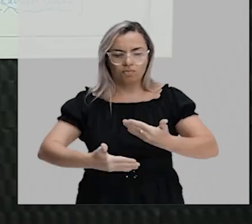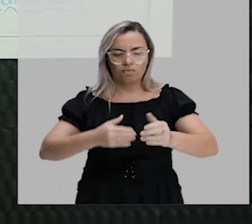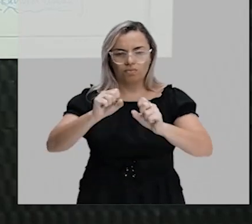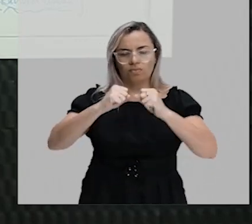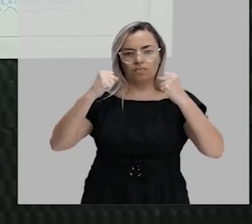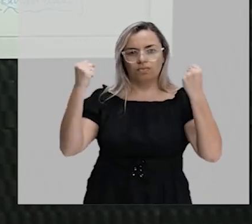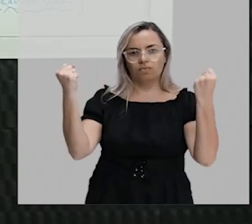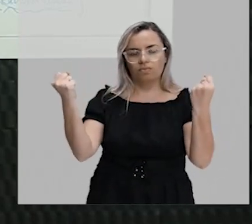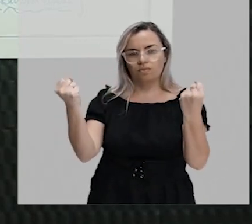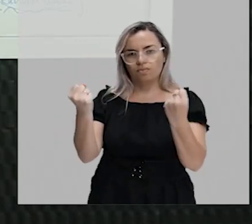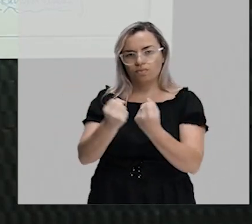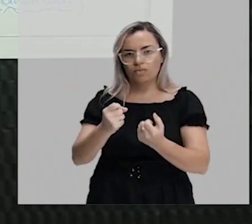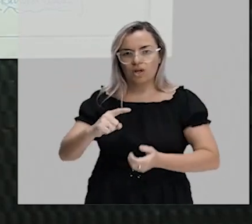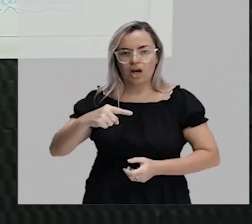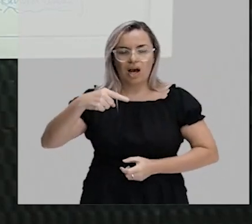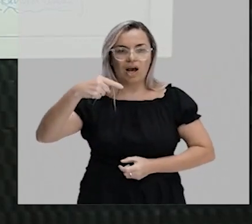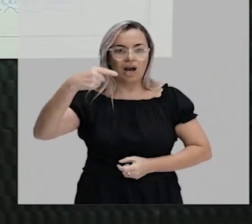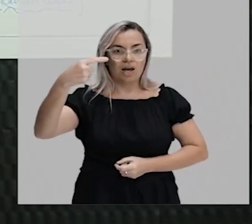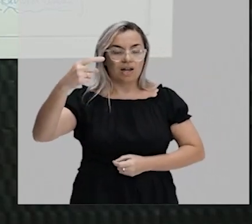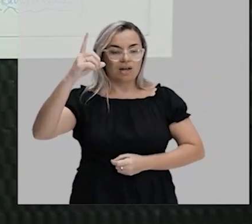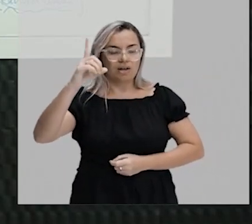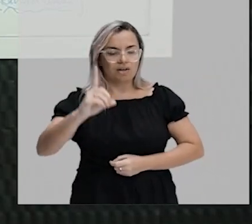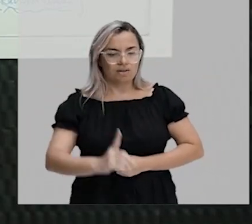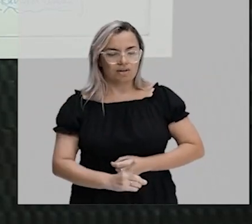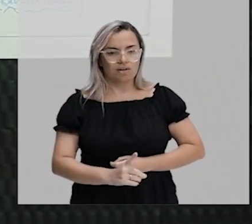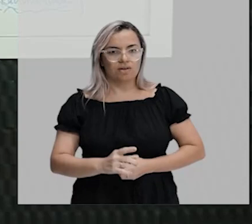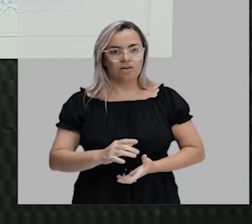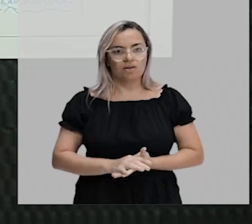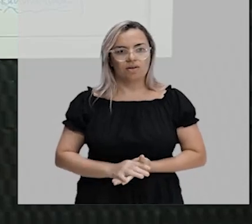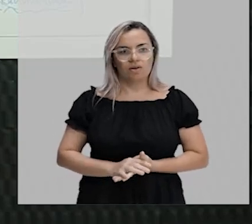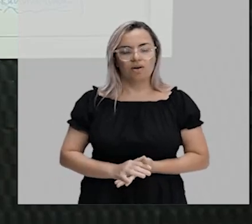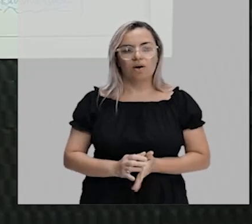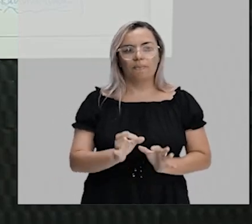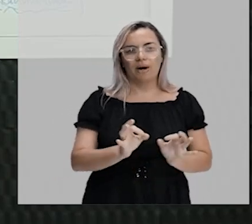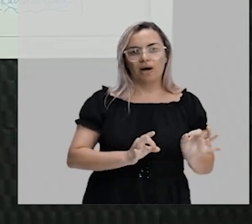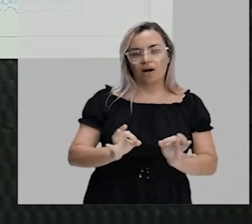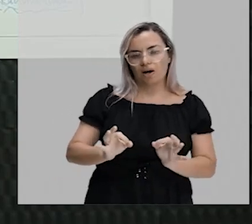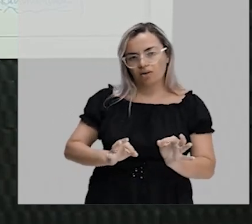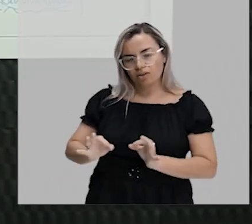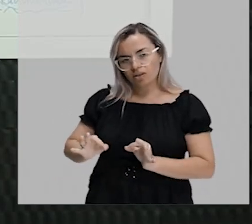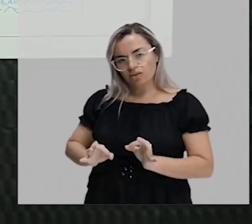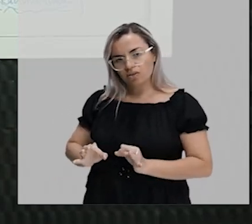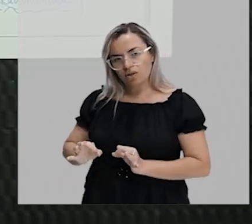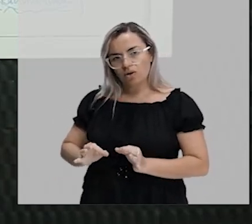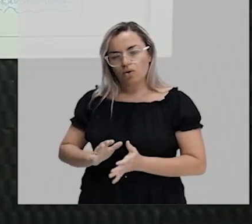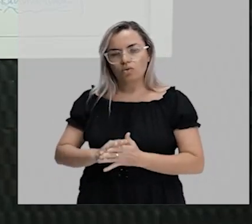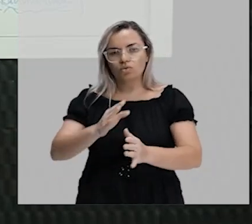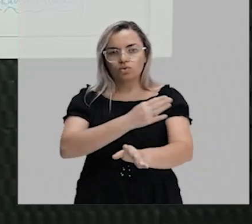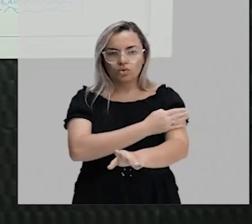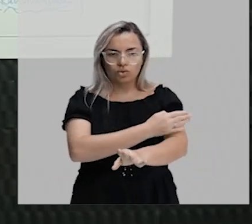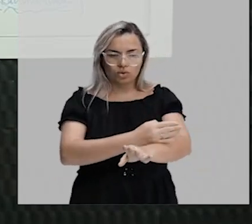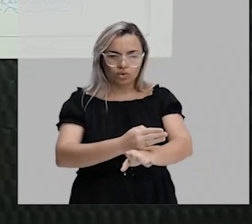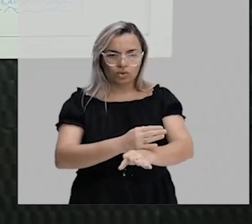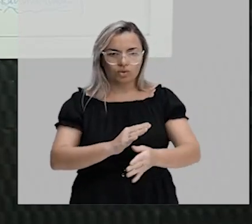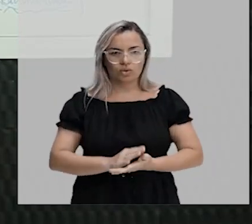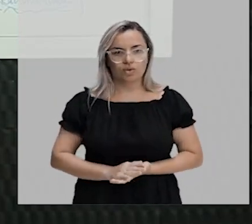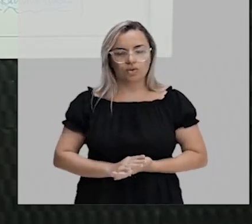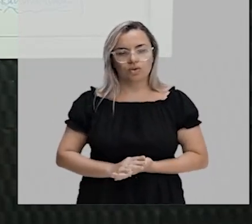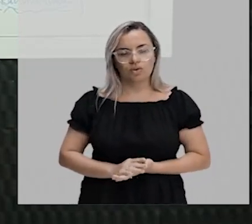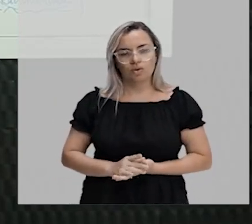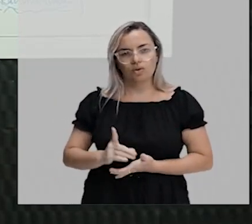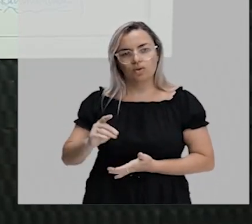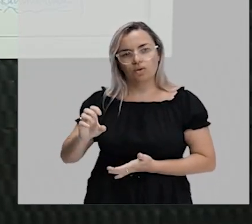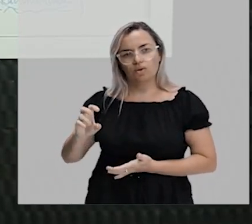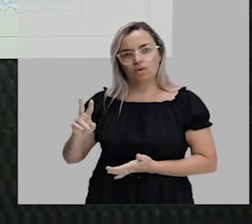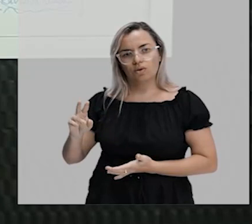isso vai para além do direito, não é? Porque o dever é um elemento regulador do nosso comportamento. Obviamente que o direito é importante, mas o dever,